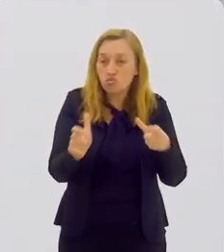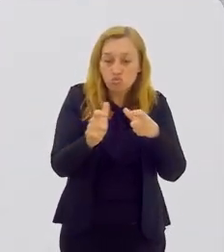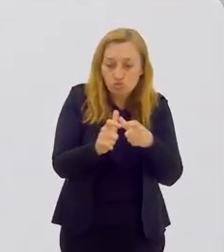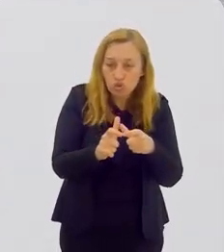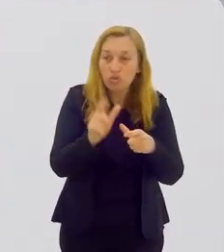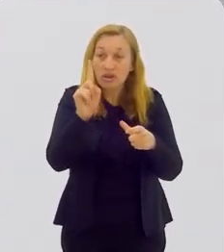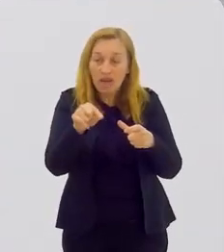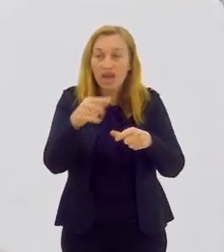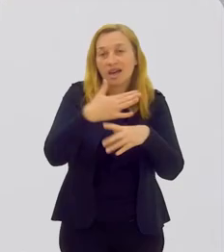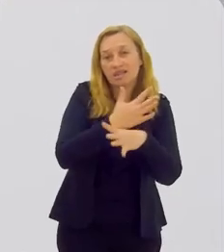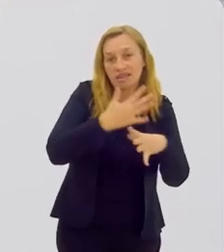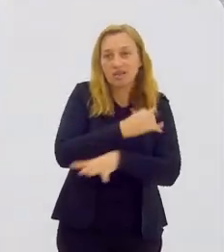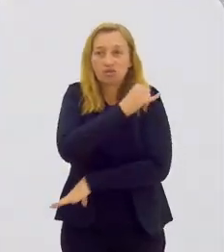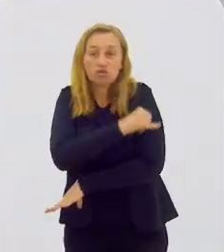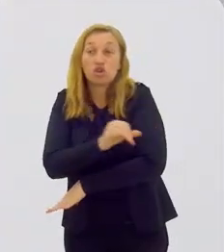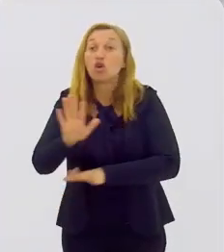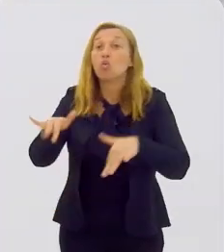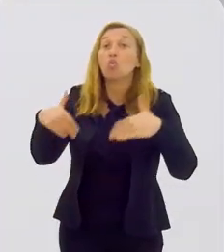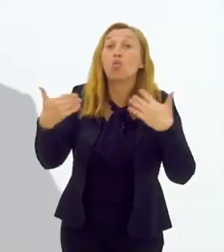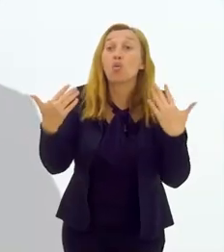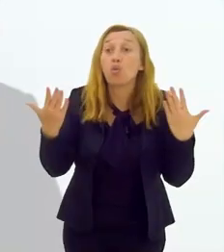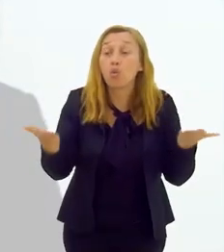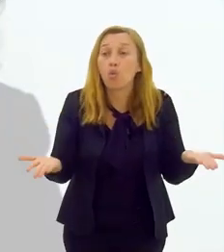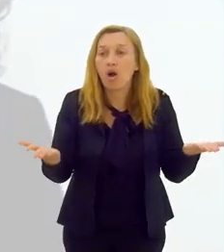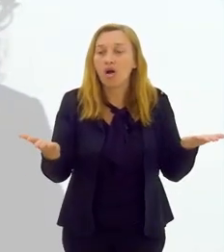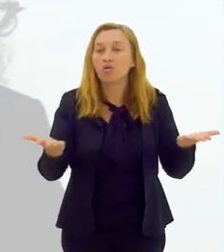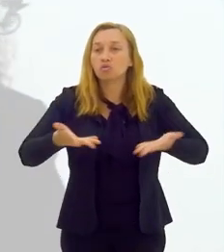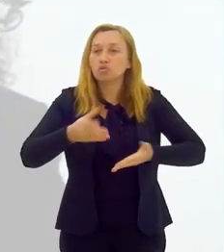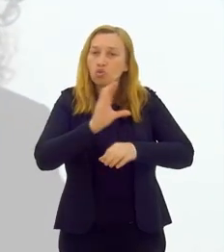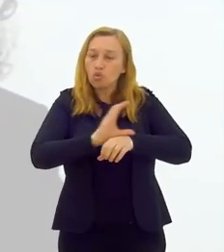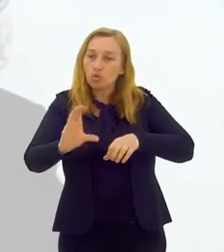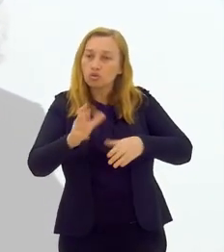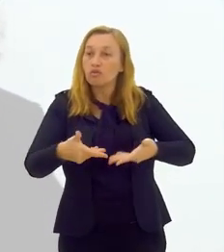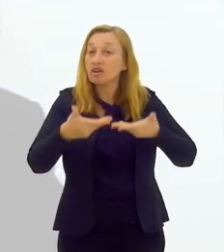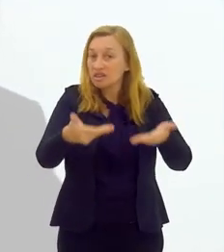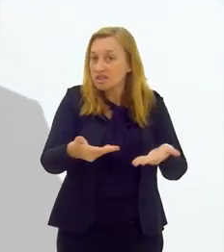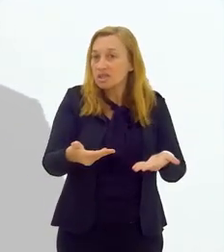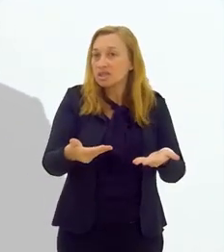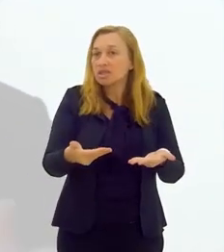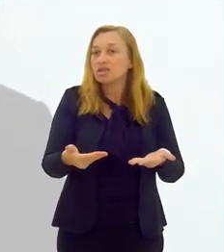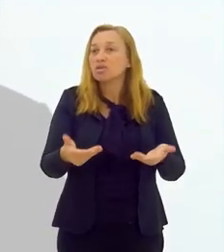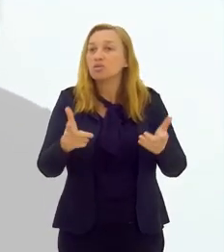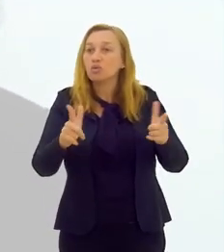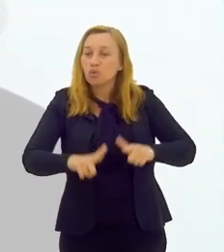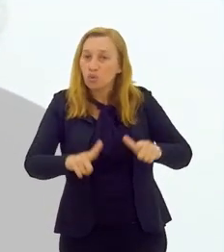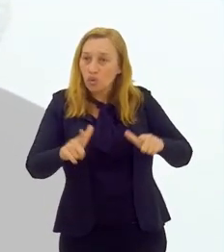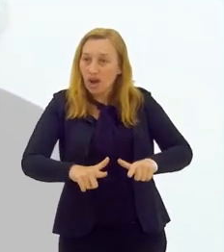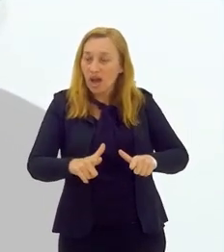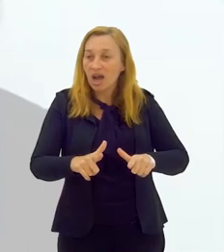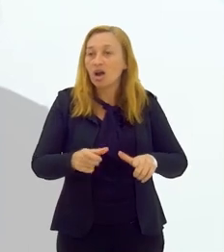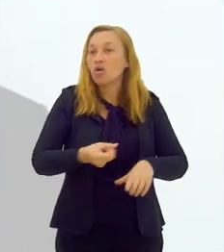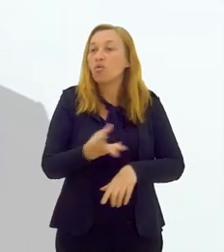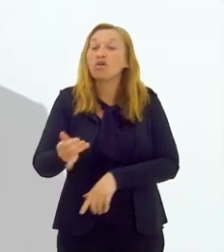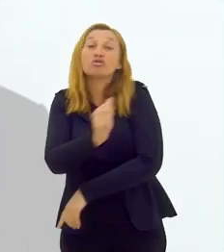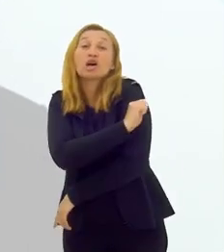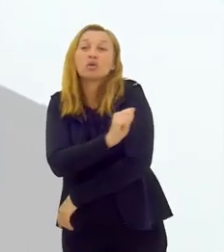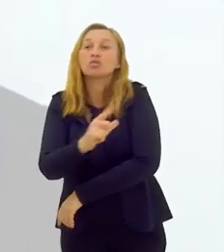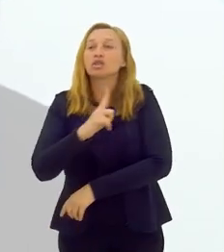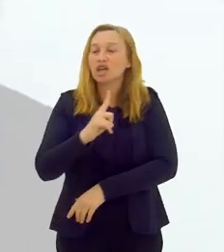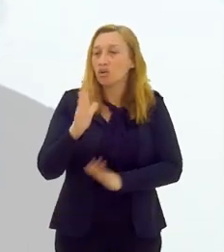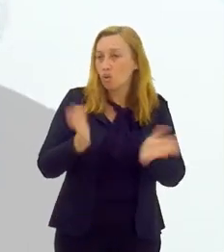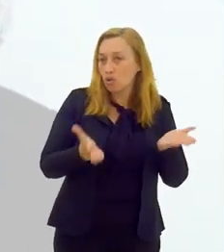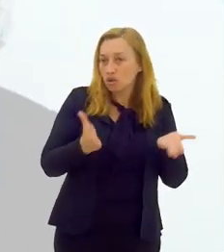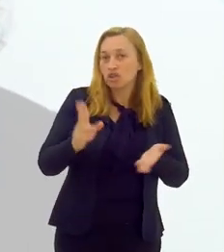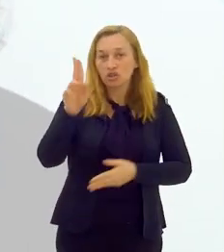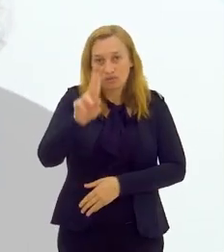no microcosmos que é a cidade do Rio de Janeiro. E quais são os cursos oferecidos e o ambiente, né, de alunos?